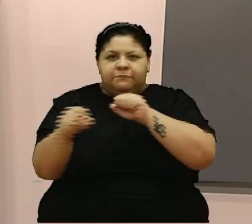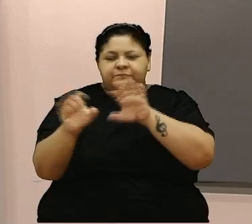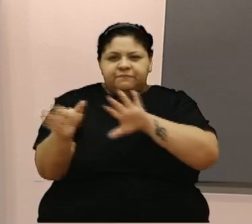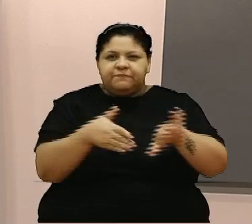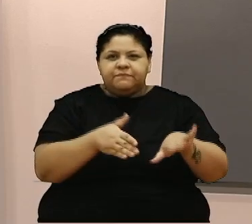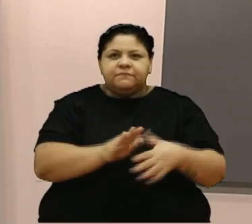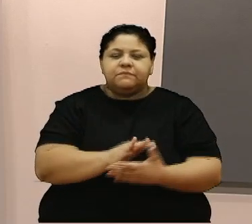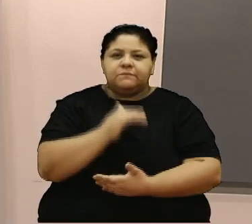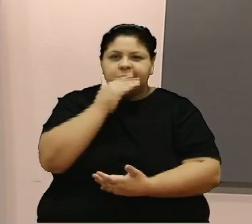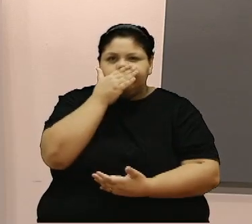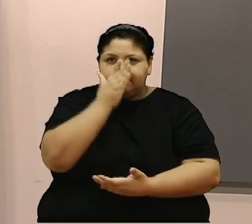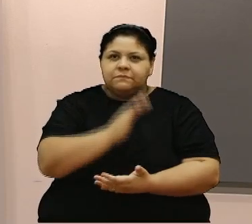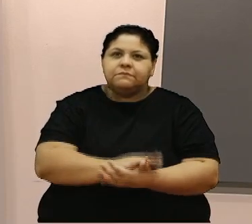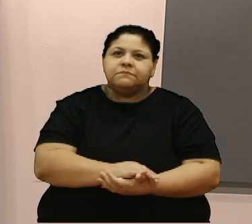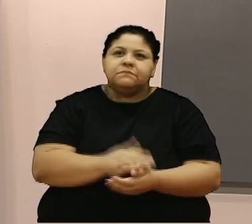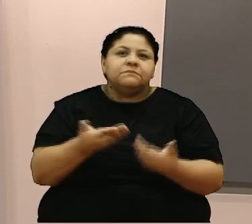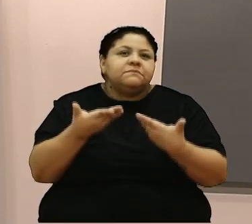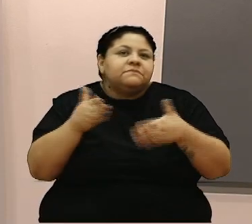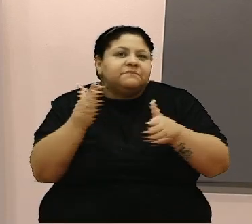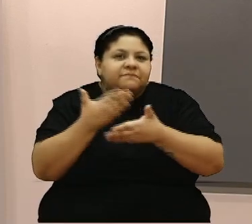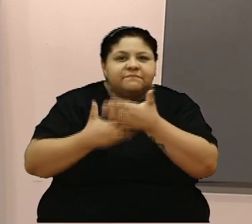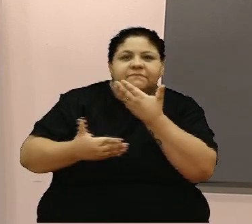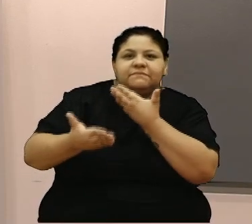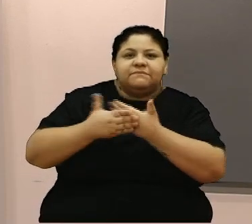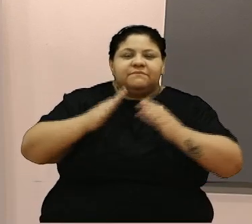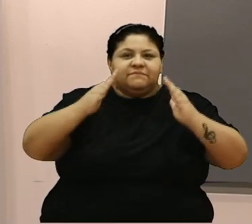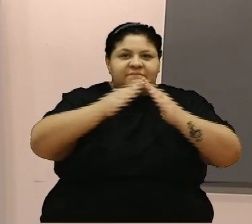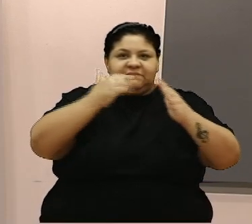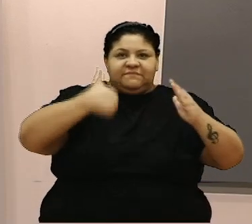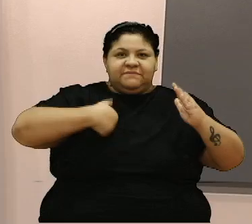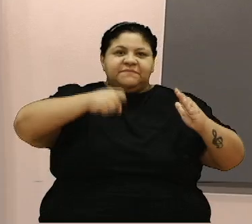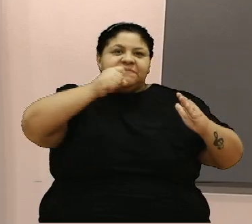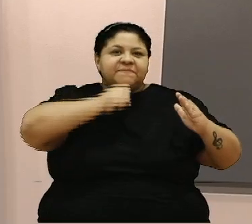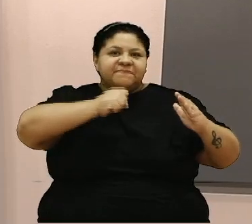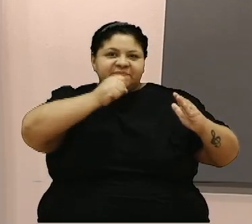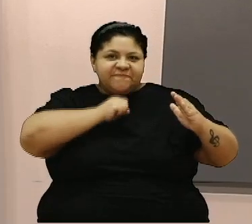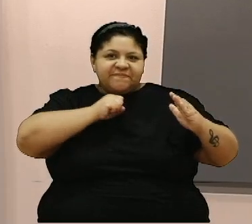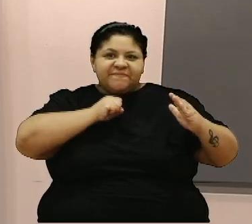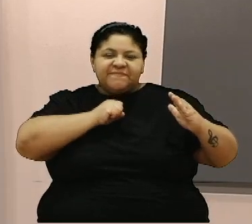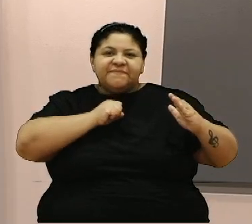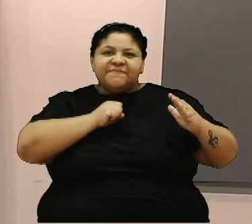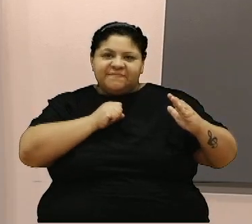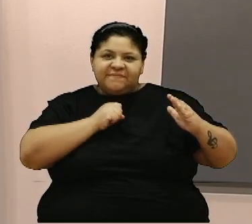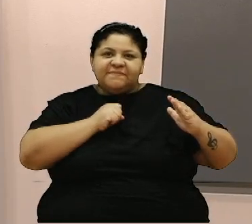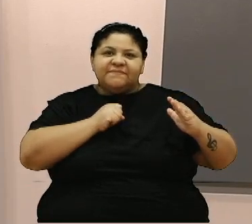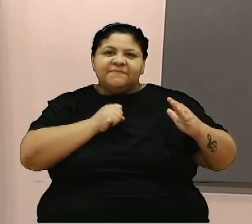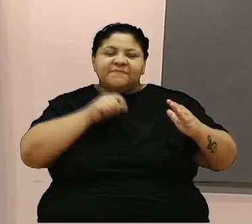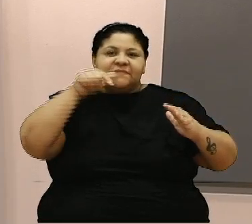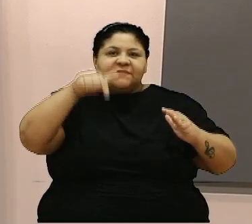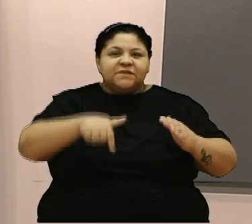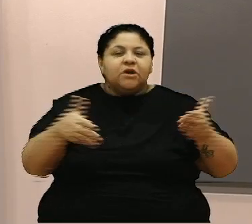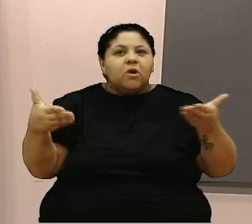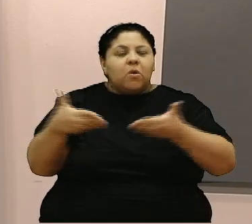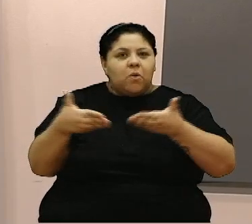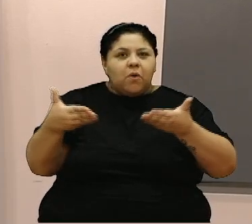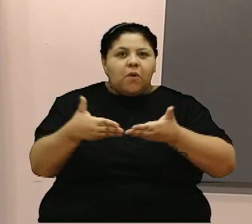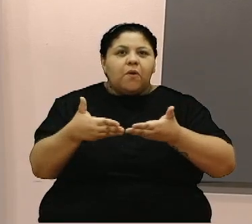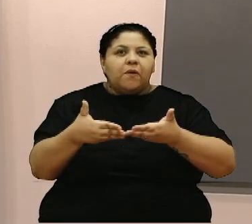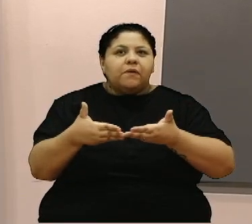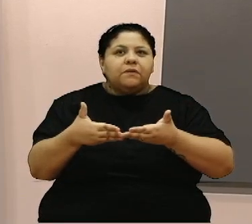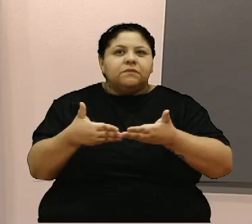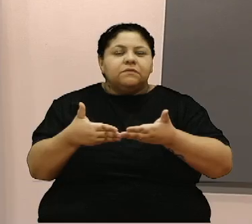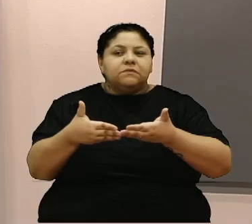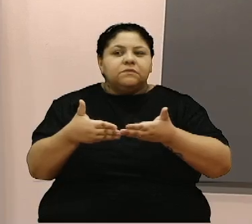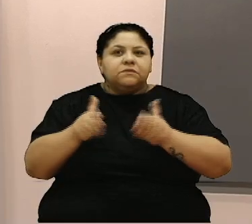o próximo. Está aberta para todo mundo, essa era a casa da minha avó, na rua Hércules Galó, e é onde atualmente se